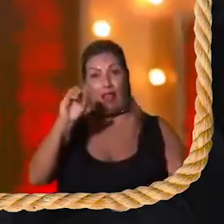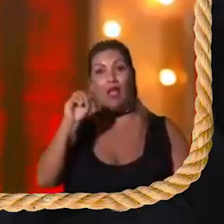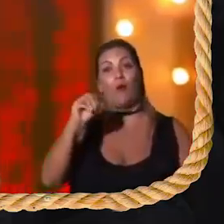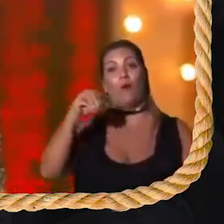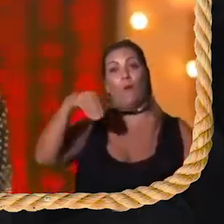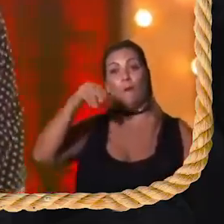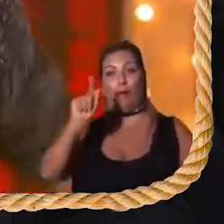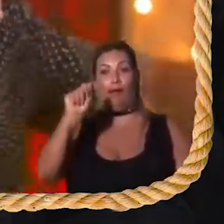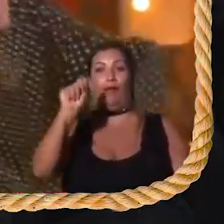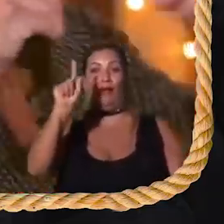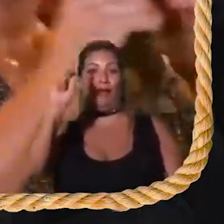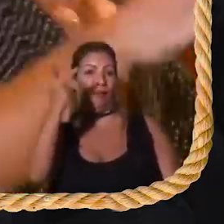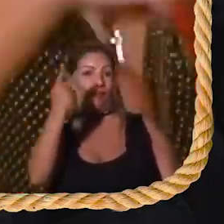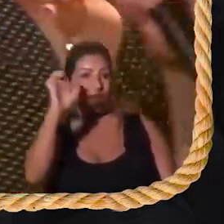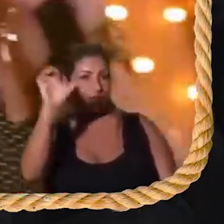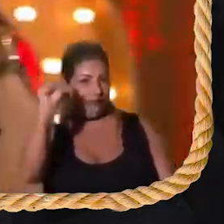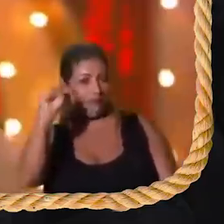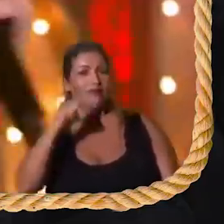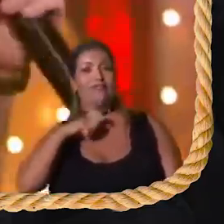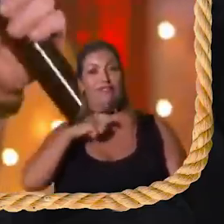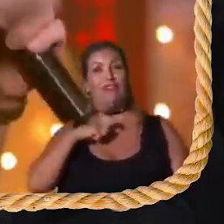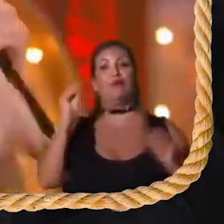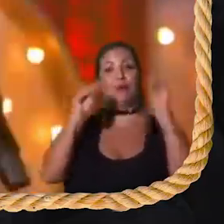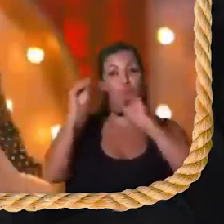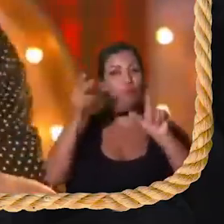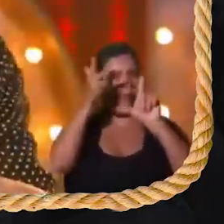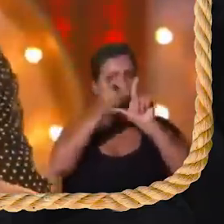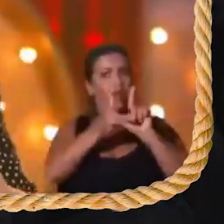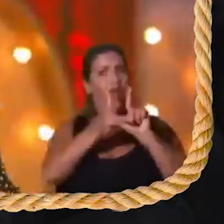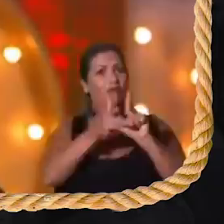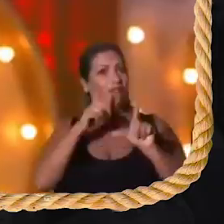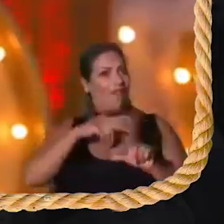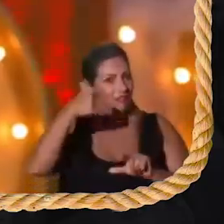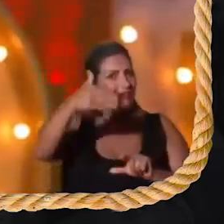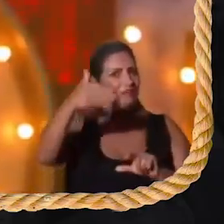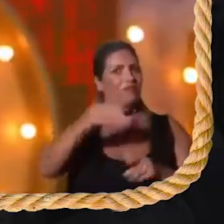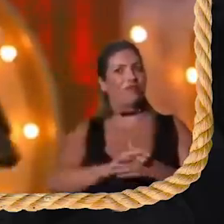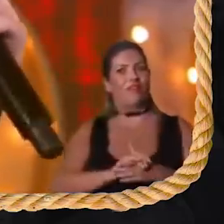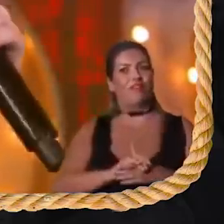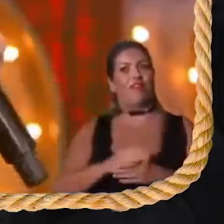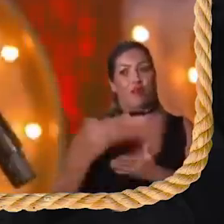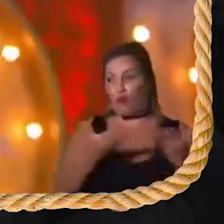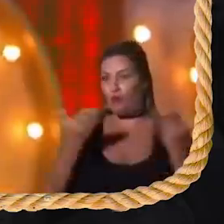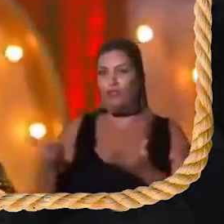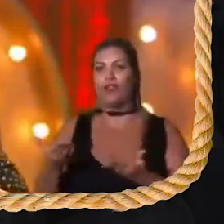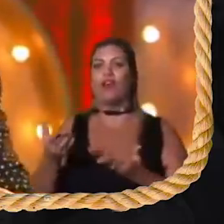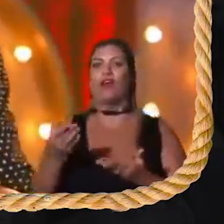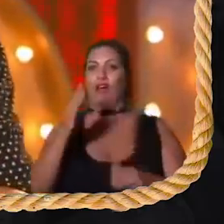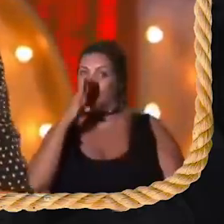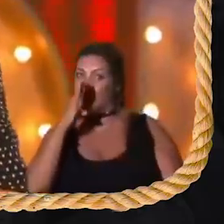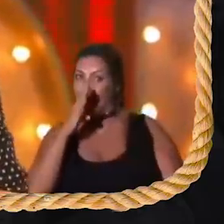Léo Magalhães, um beijo! Aliás, no dia da minha live, dia 15, vai ter a do Léo Magalhães um pouquinho antes. Eu quero convidar todo mundo para assistir o Léo Magalhães, um dos